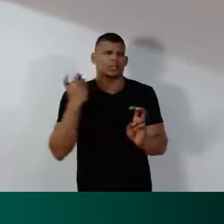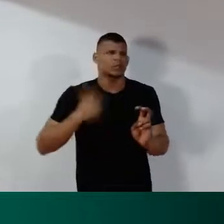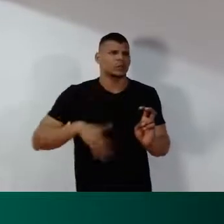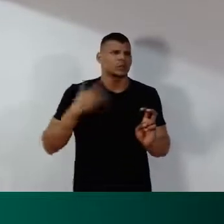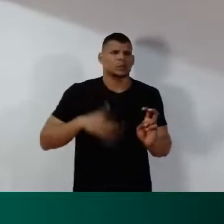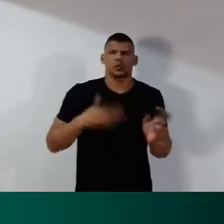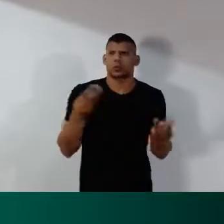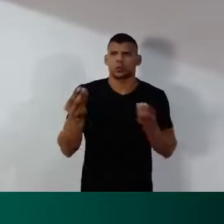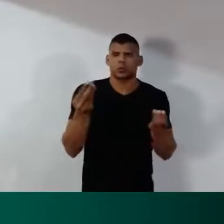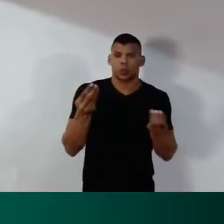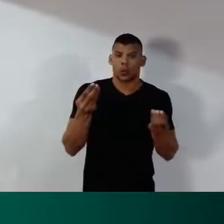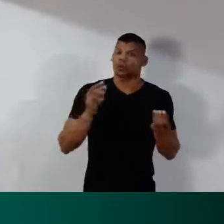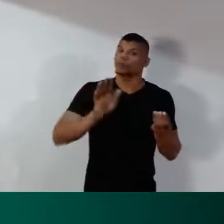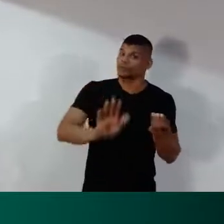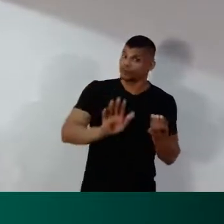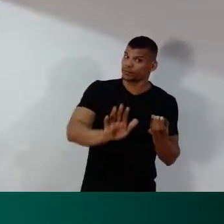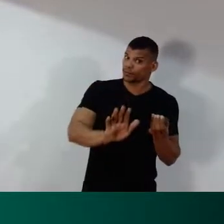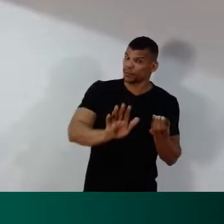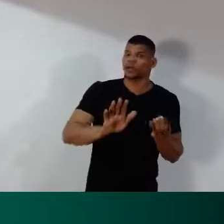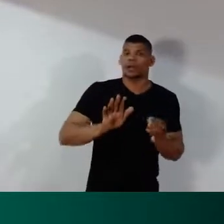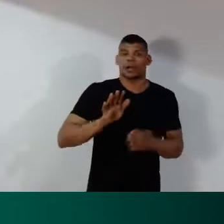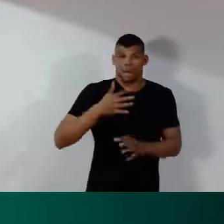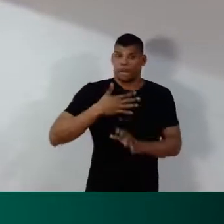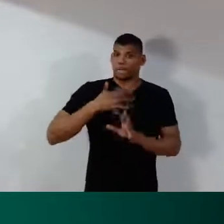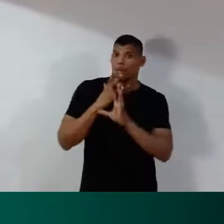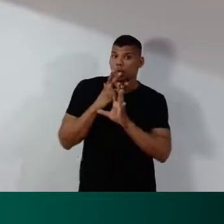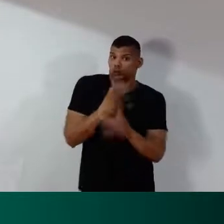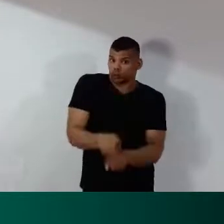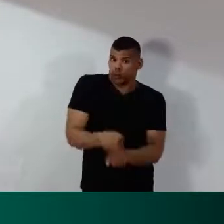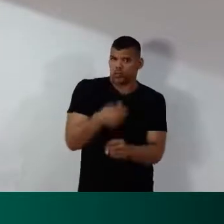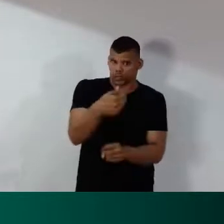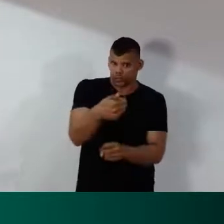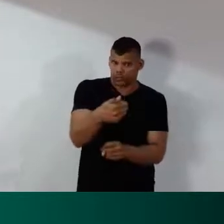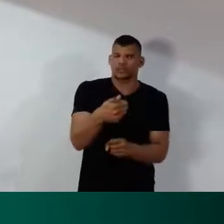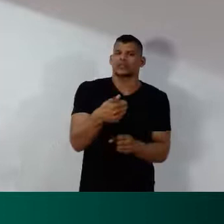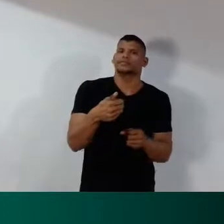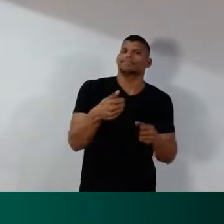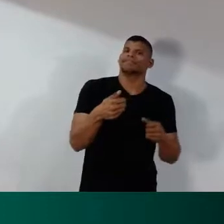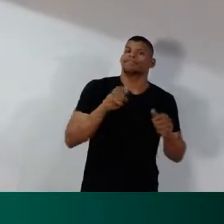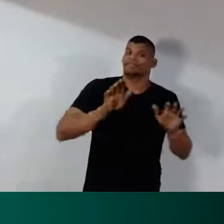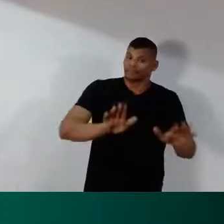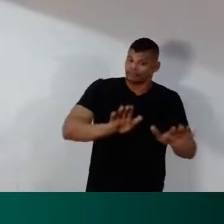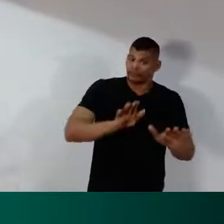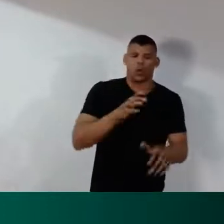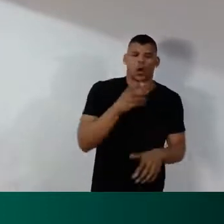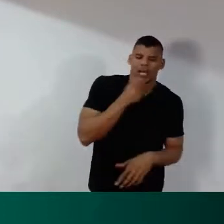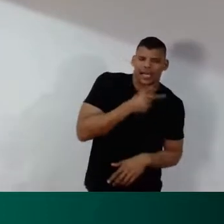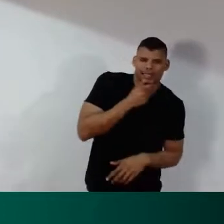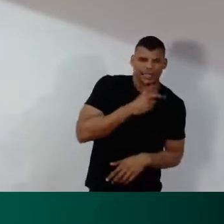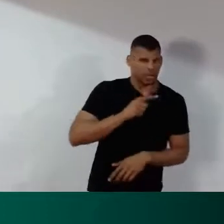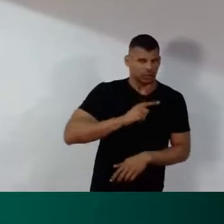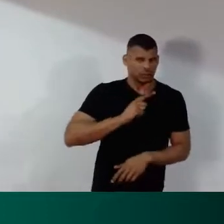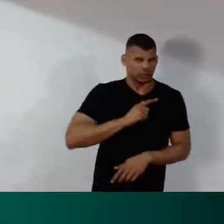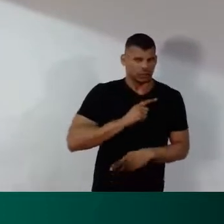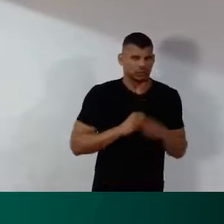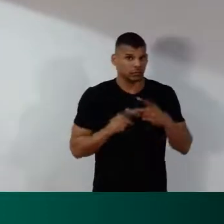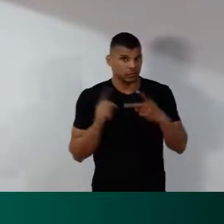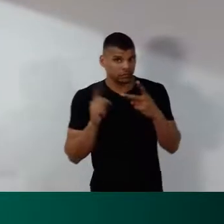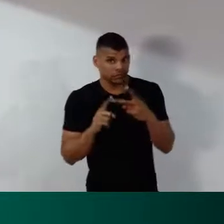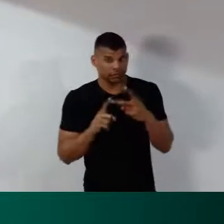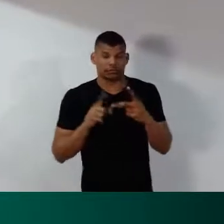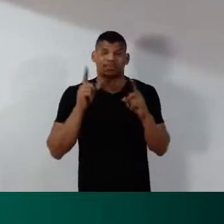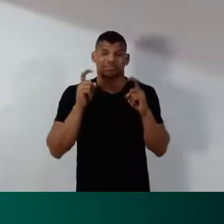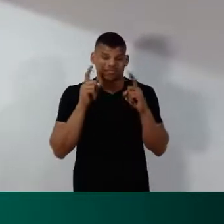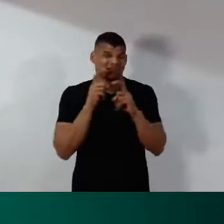fala um pouco da minha história né e na minha história tem coisas engraçadas e tem coisas que estão apertos da vida que a gente passa e muita gente já passou aqui porque eu sou